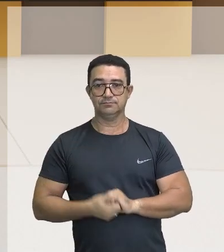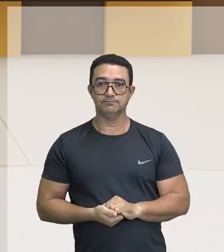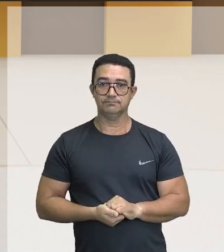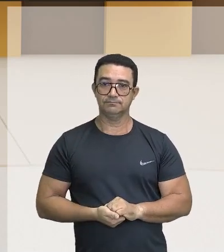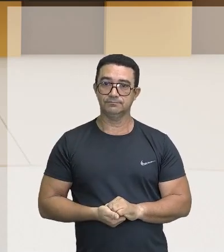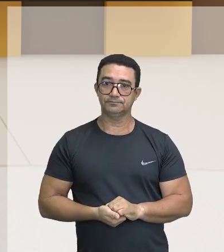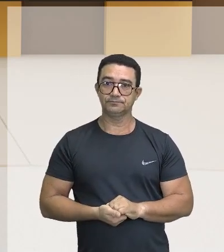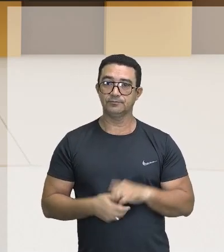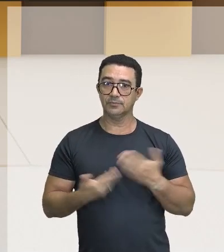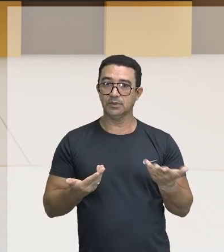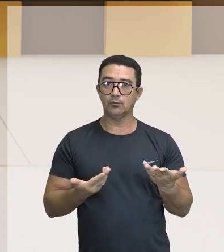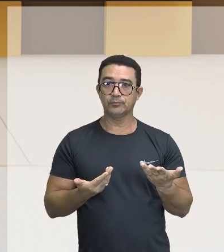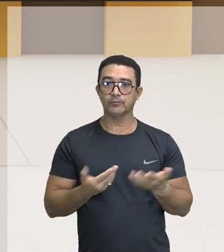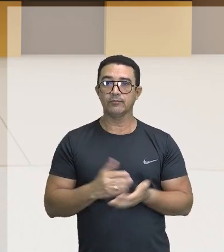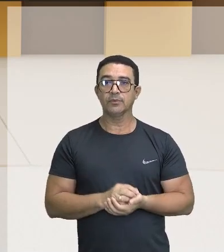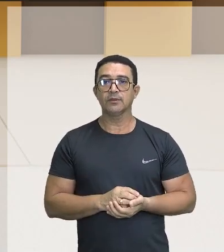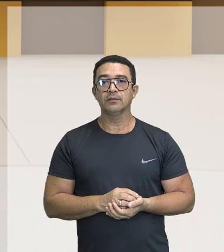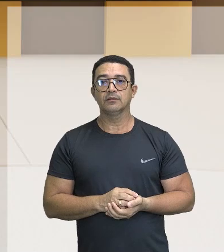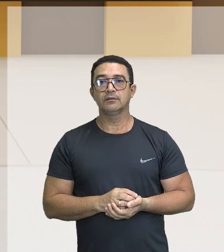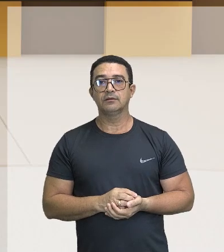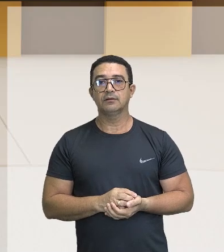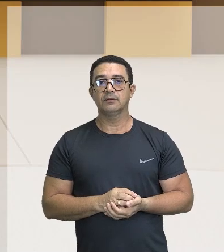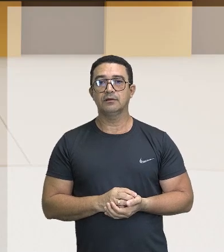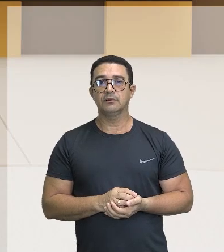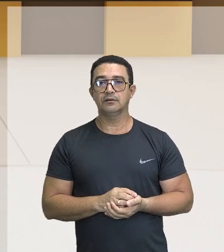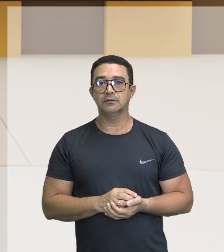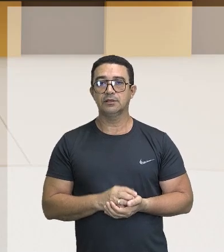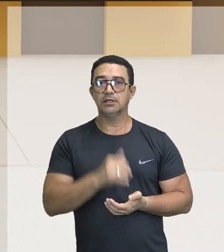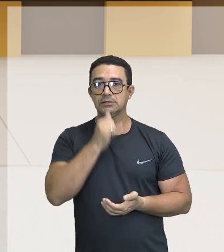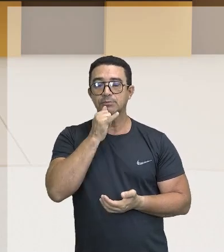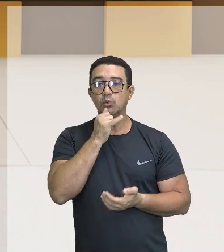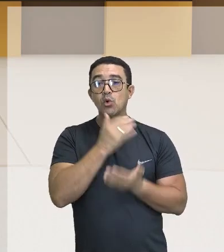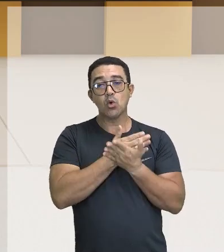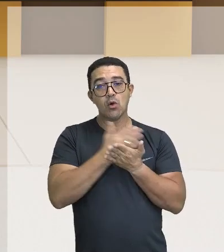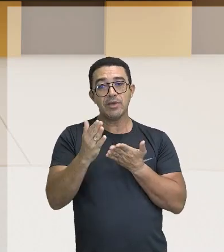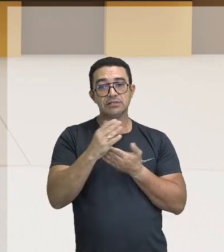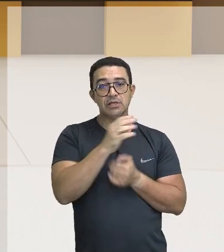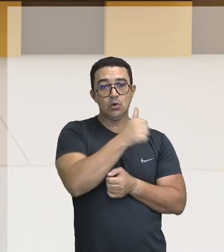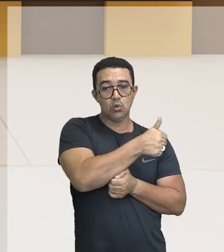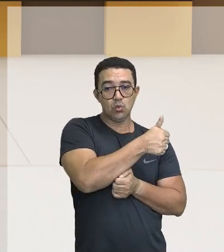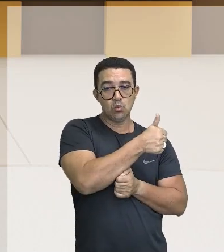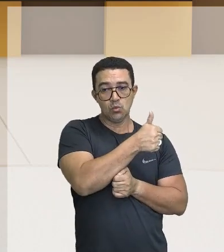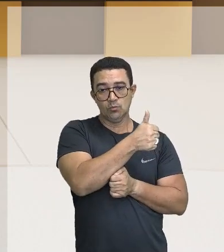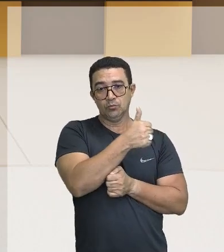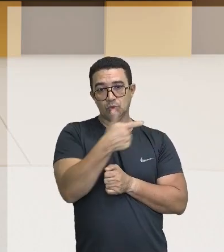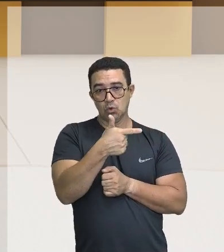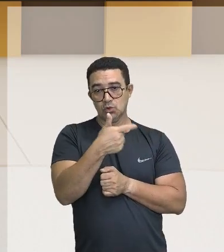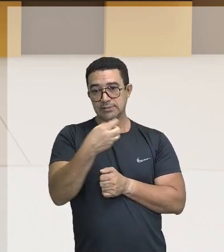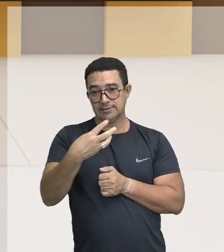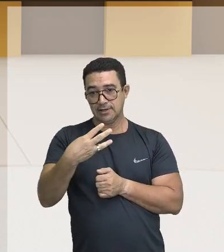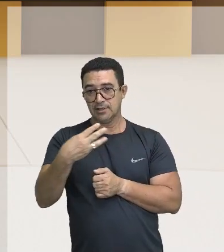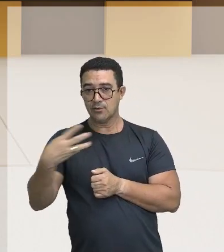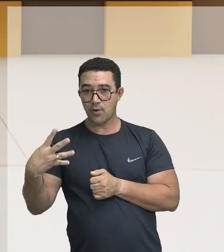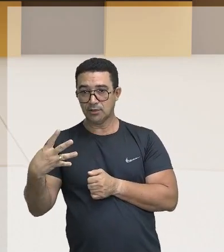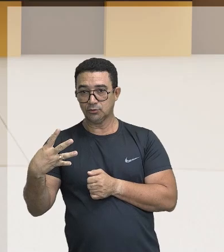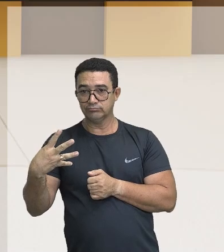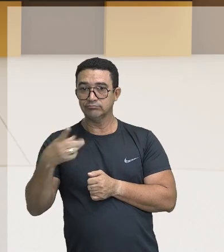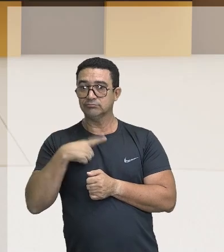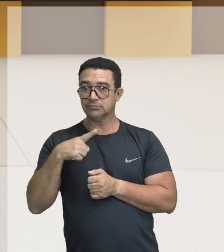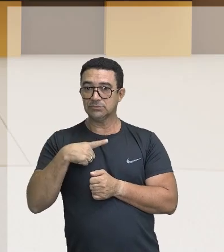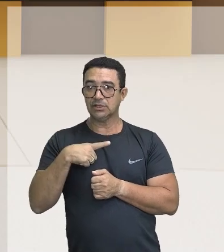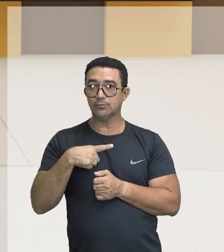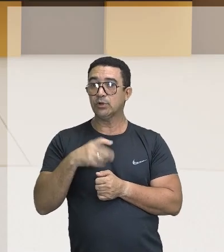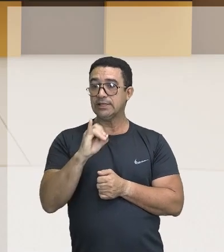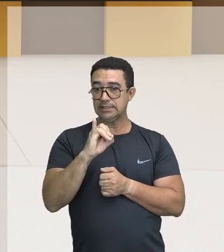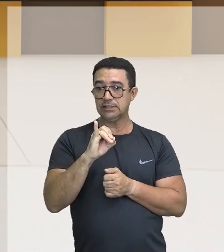símbolo significa o somatório. Então, ele começa de 1 e vai até 4. Por isso que nós temos aí no símbolo o I